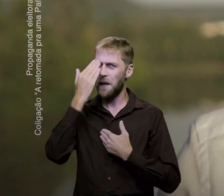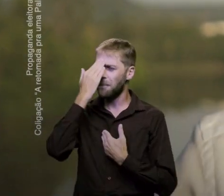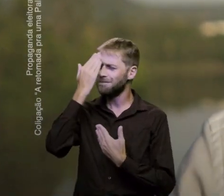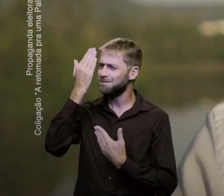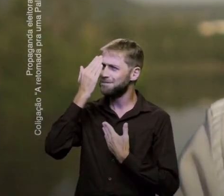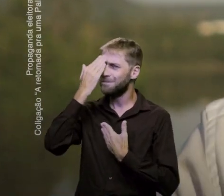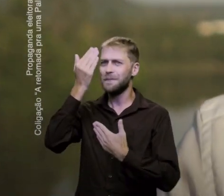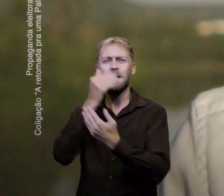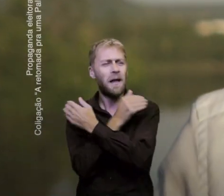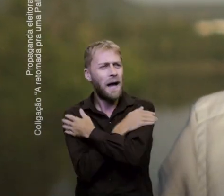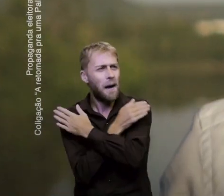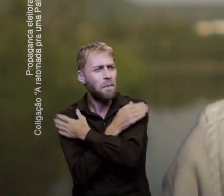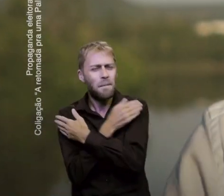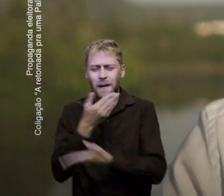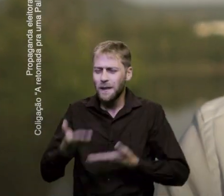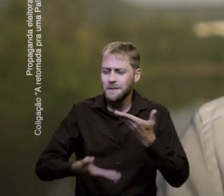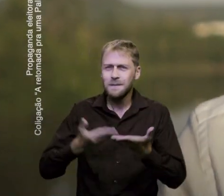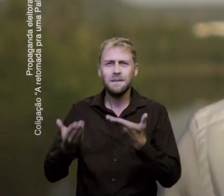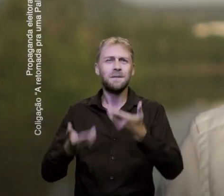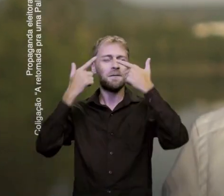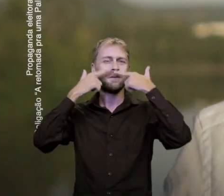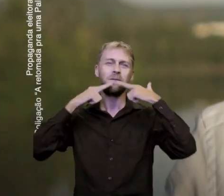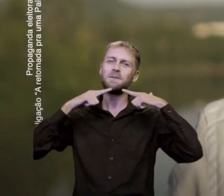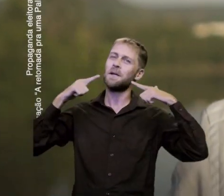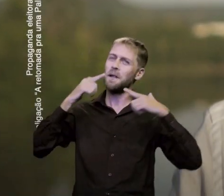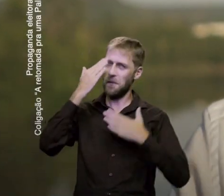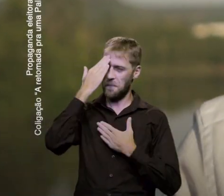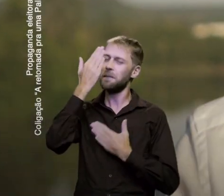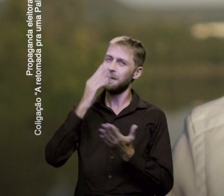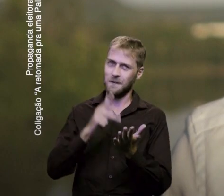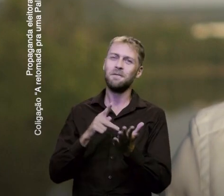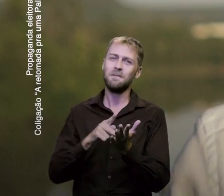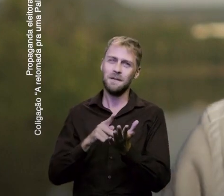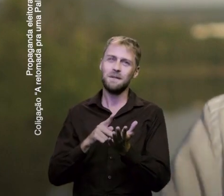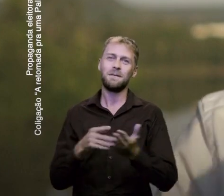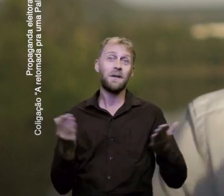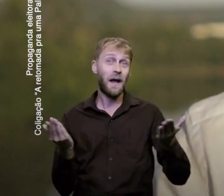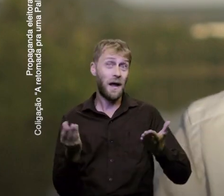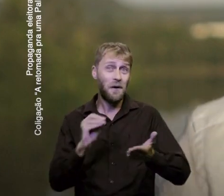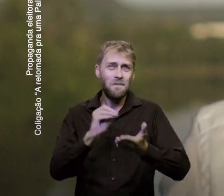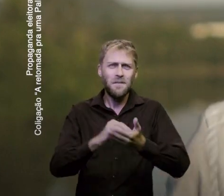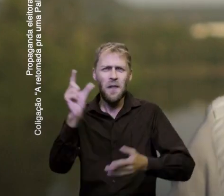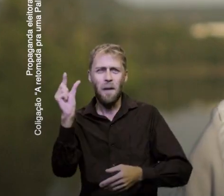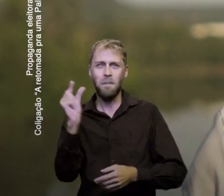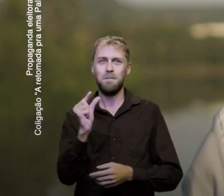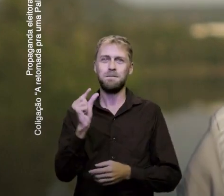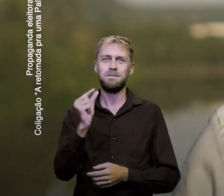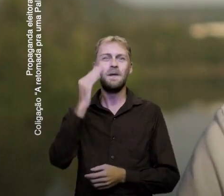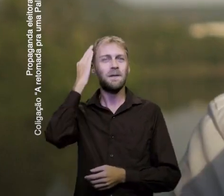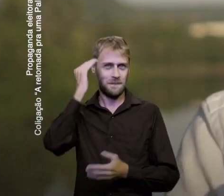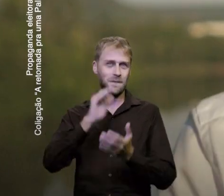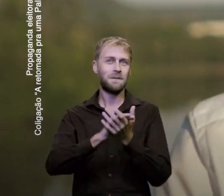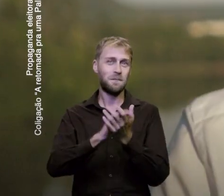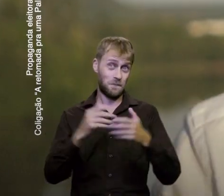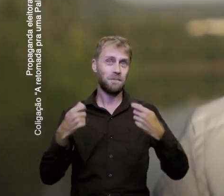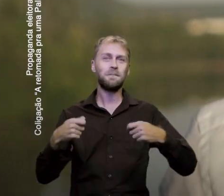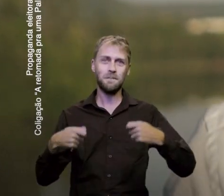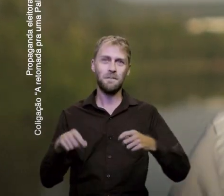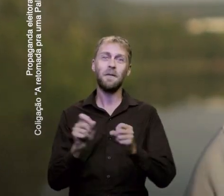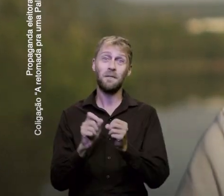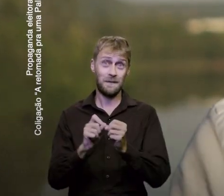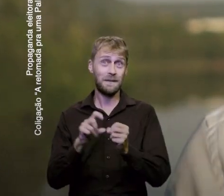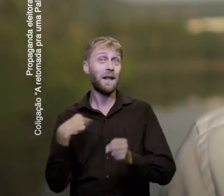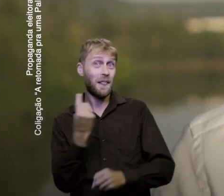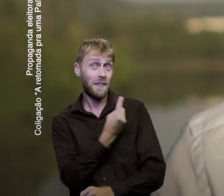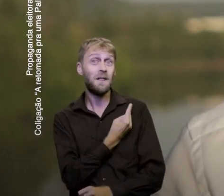E eu só tenho a agradecer. Cada abraço, cada incentivo, cada sorriso, meu muito obrigado de coração. Agora falta pouco.